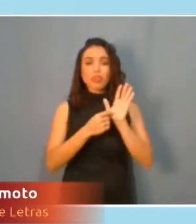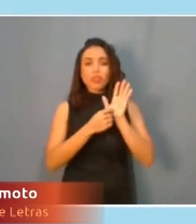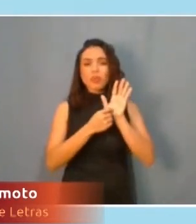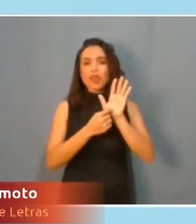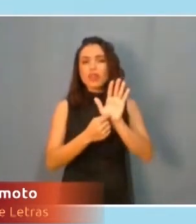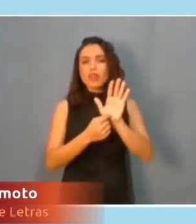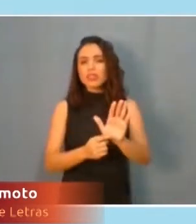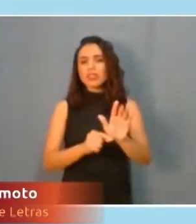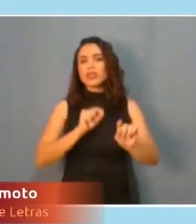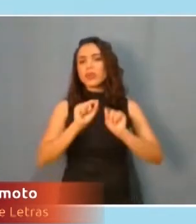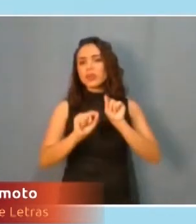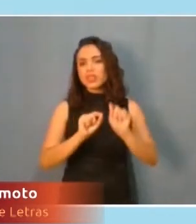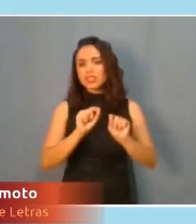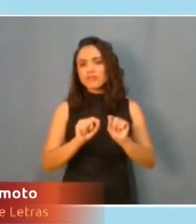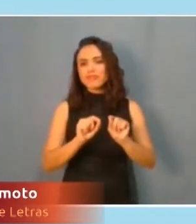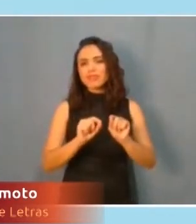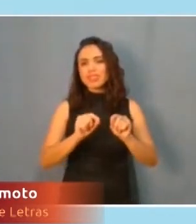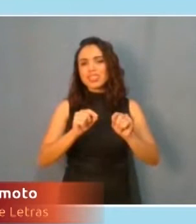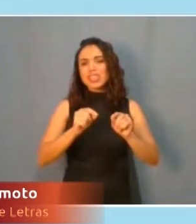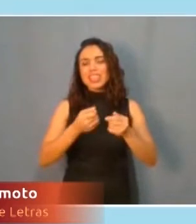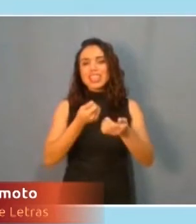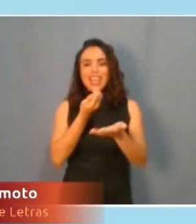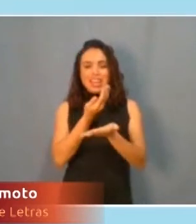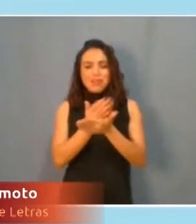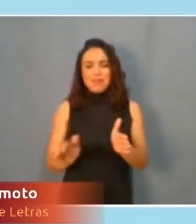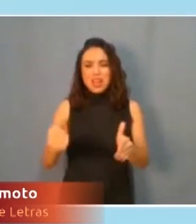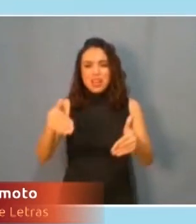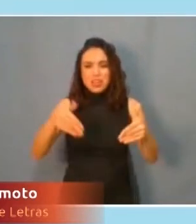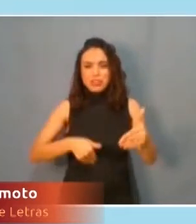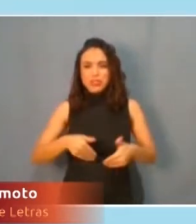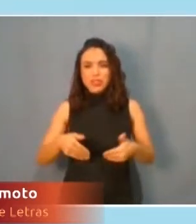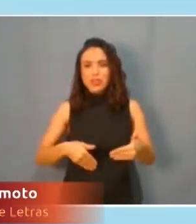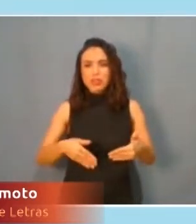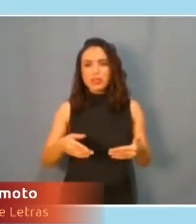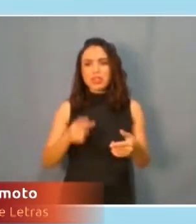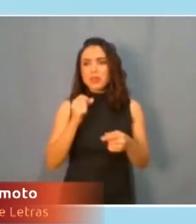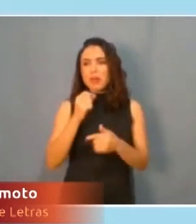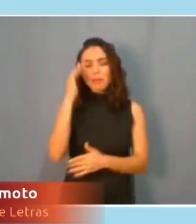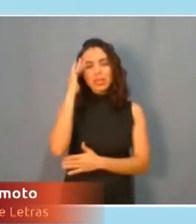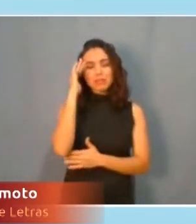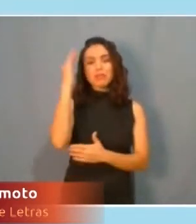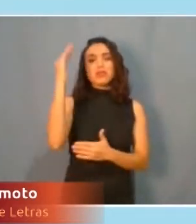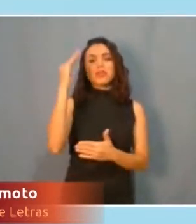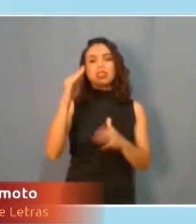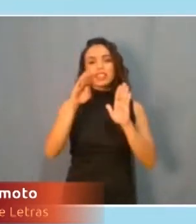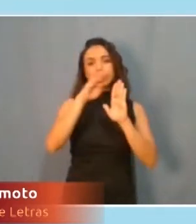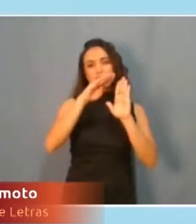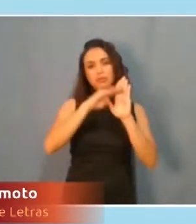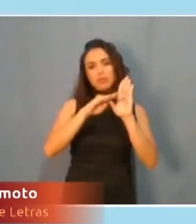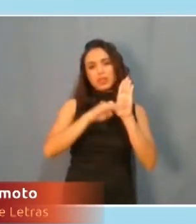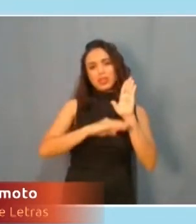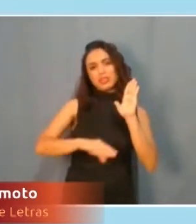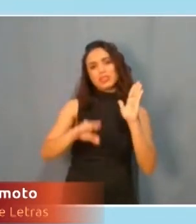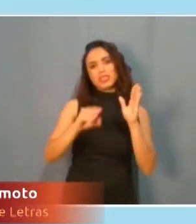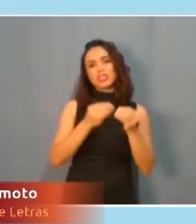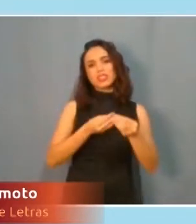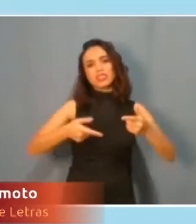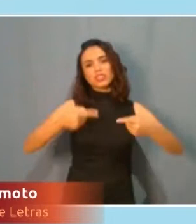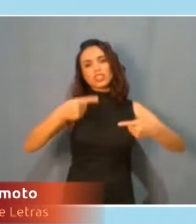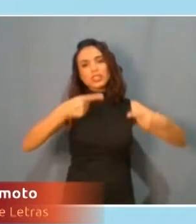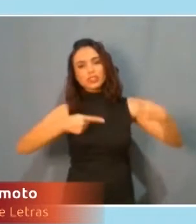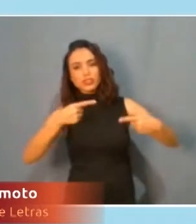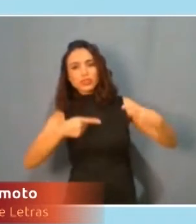saíram da ordem do dia, né? E quando sai qualquer país do mundo que para de cuidar